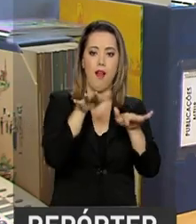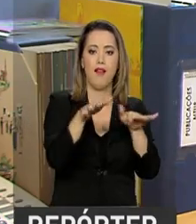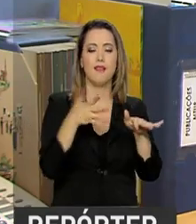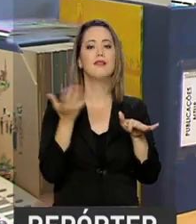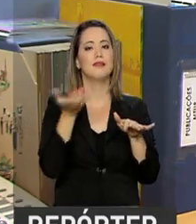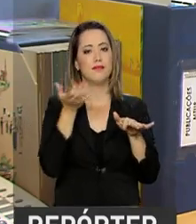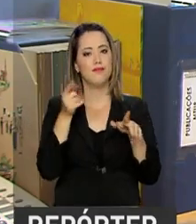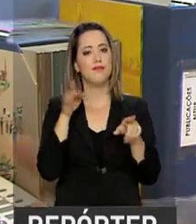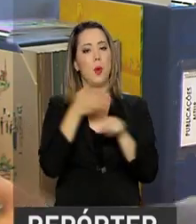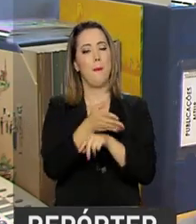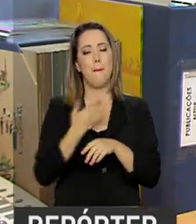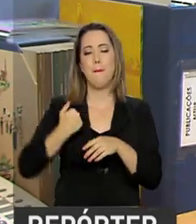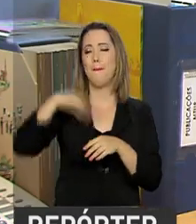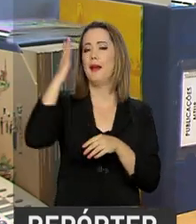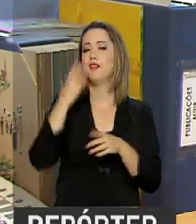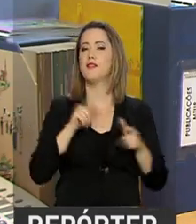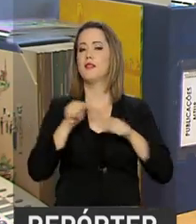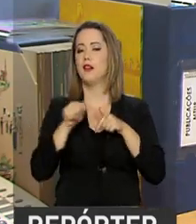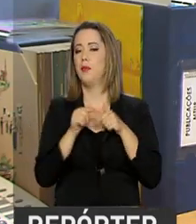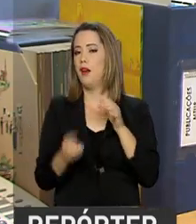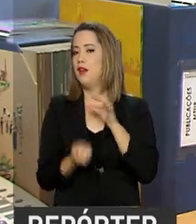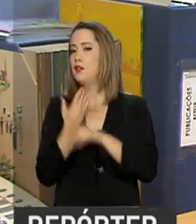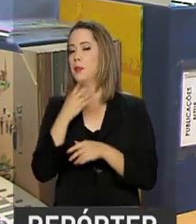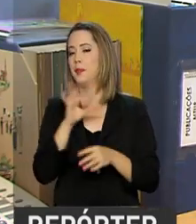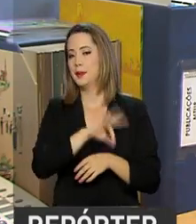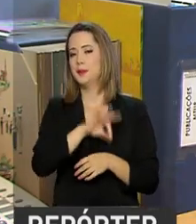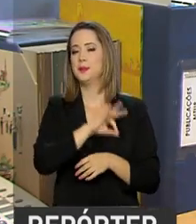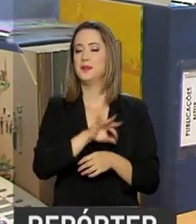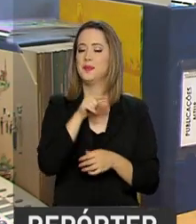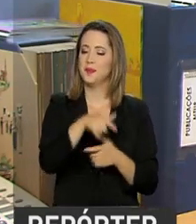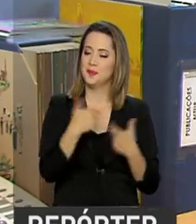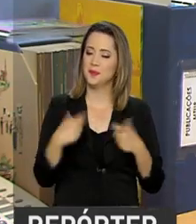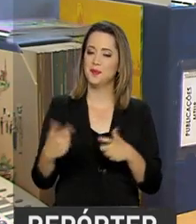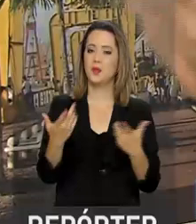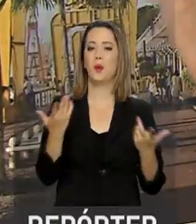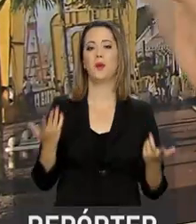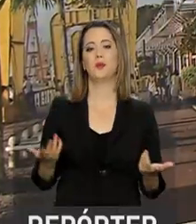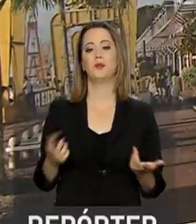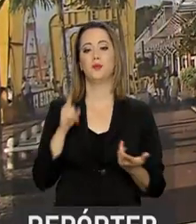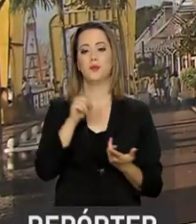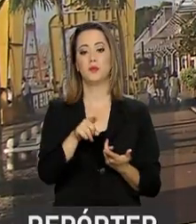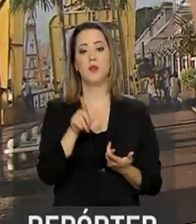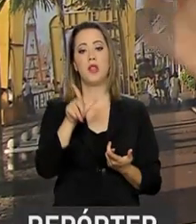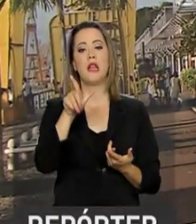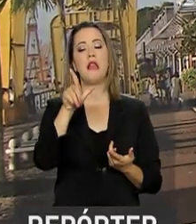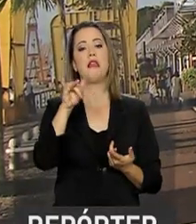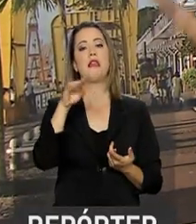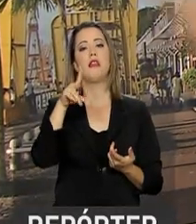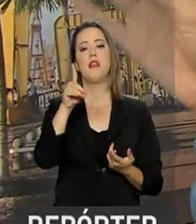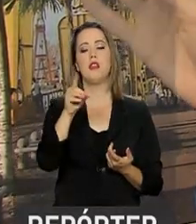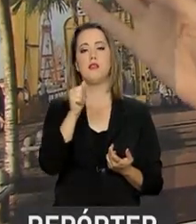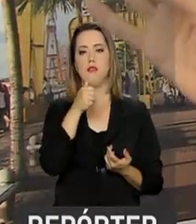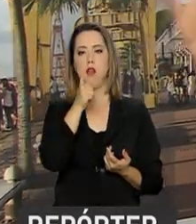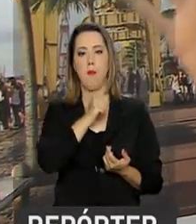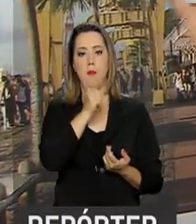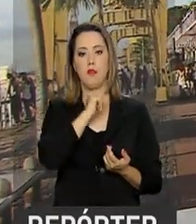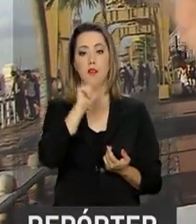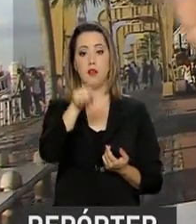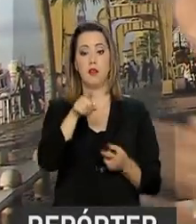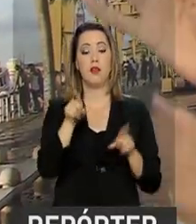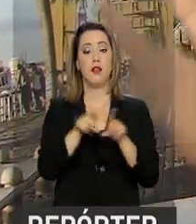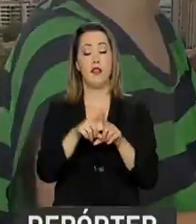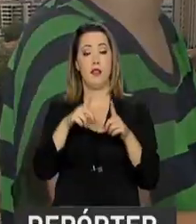consequentemente mais emprego, mais renda sendo gerada ali para aquele destino. Linda é funcionária de um escritório de Taiwan,